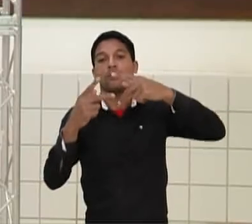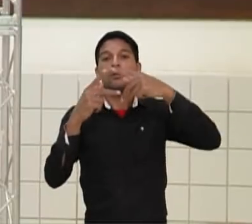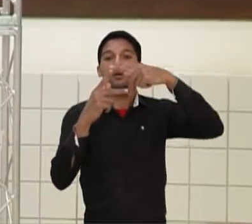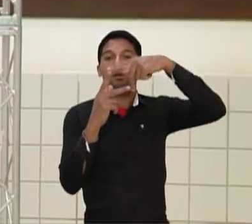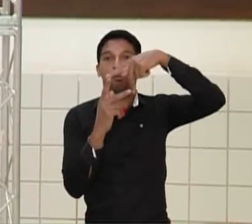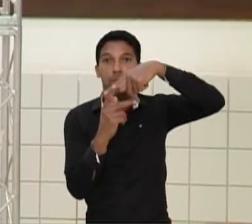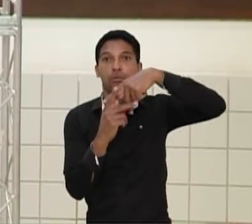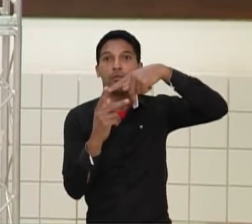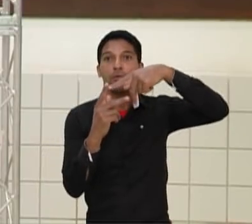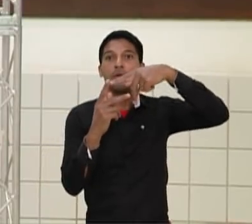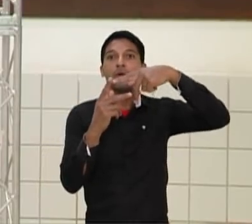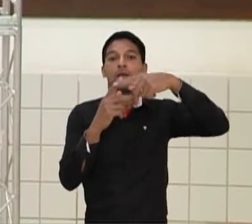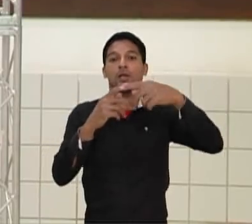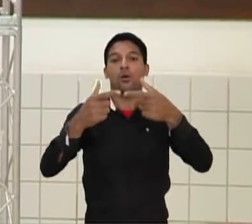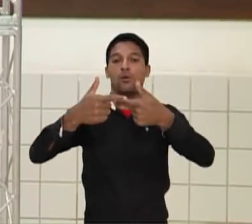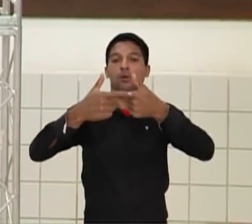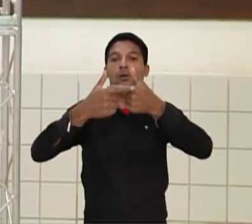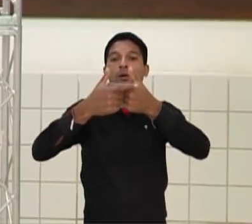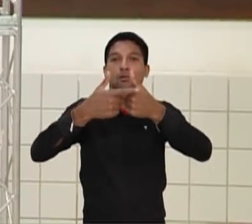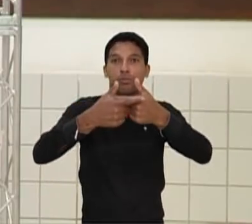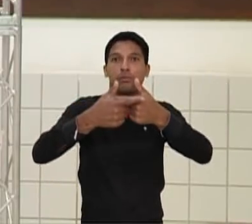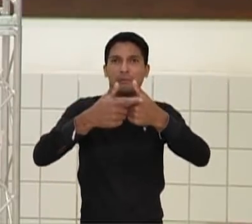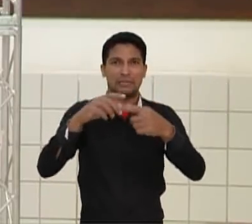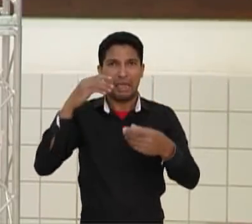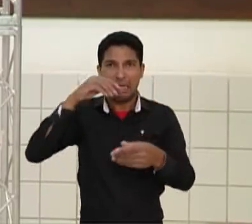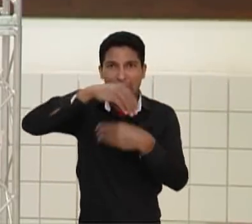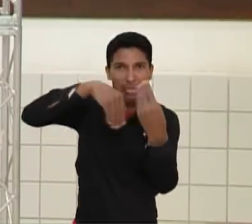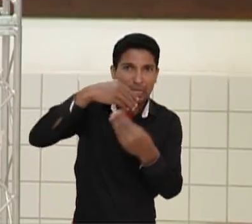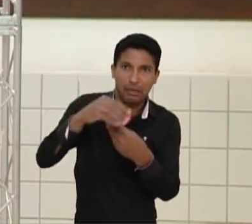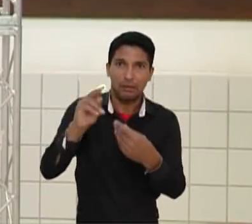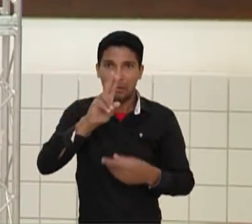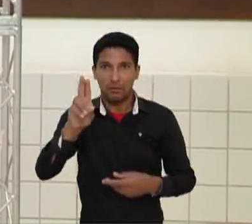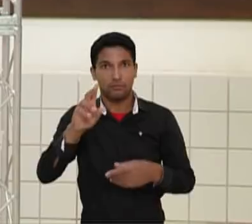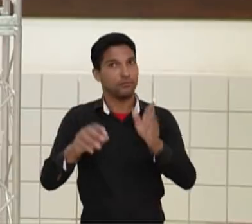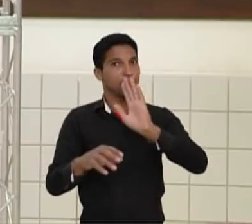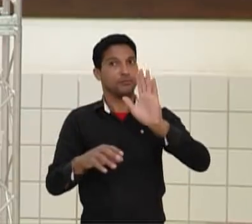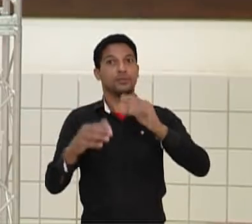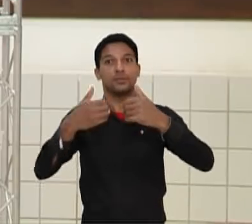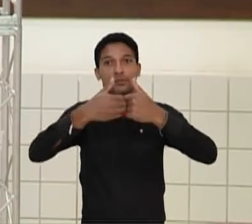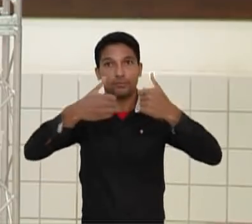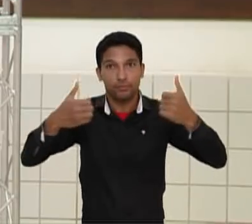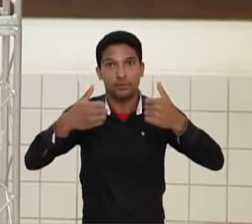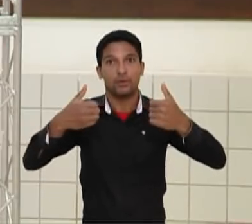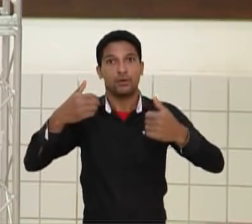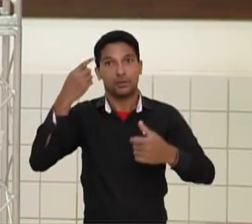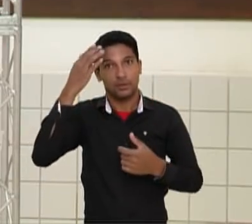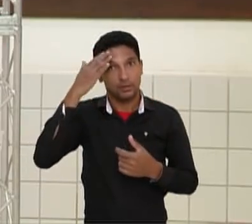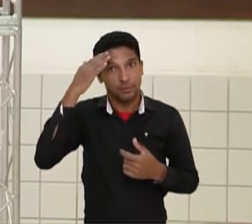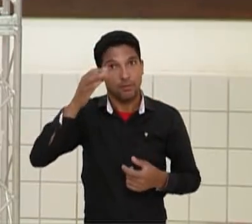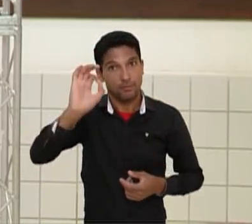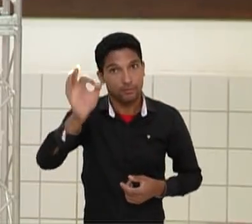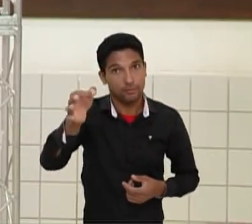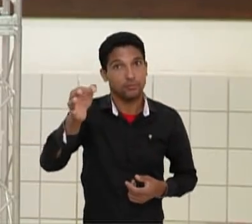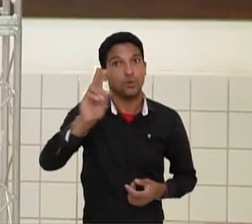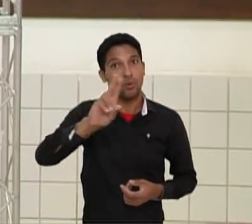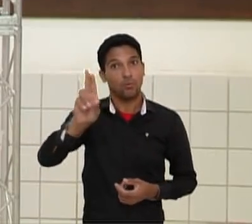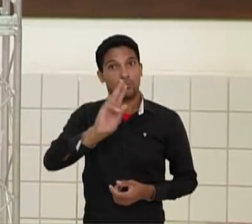Tá? Não dá para sair chamando o quadrado de trapézio ou trapézio de losango. Tem que saber certinho o tipo da figura que eu estou trabalhando. Ok?